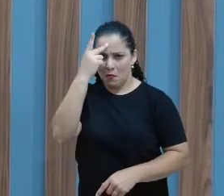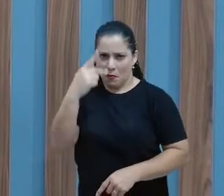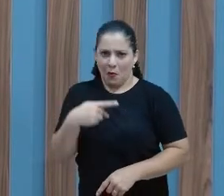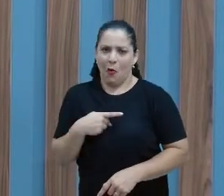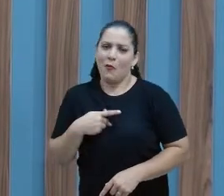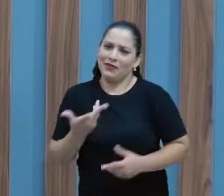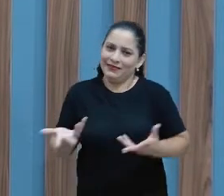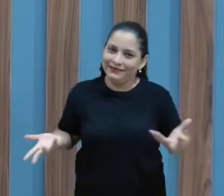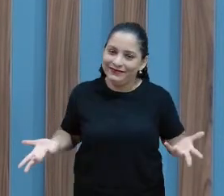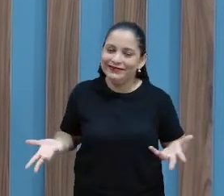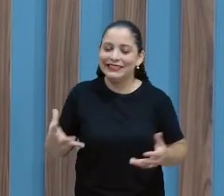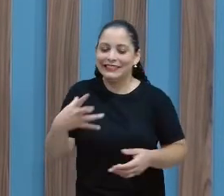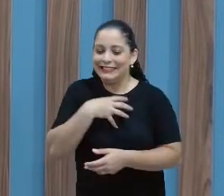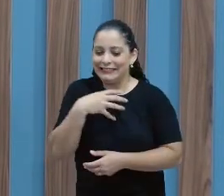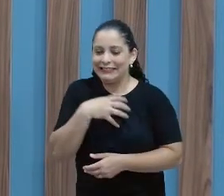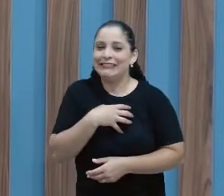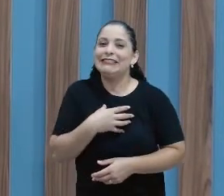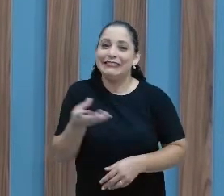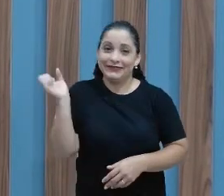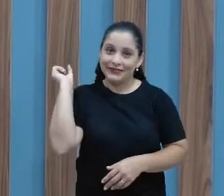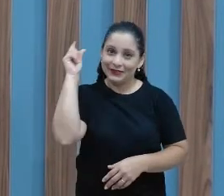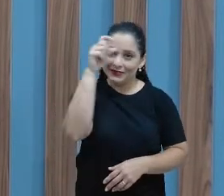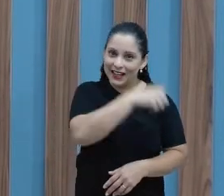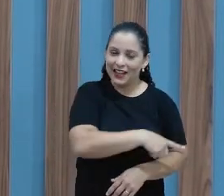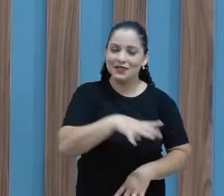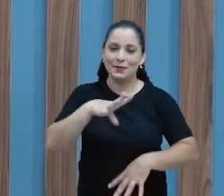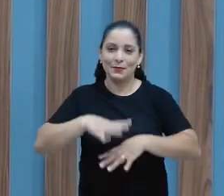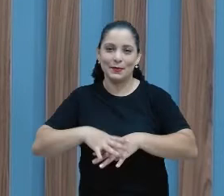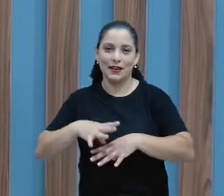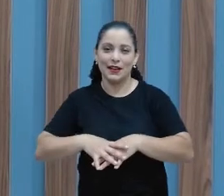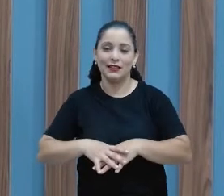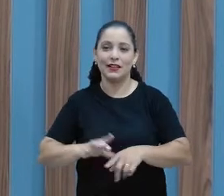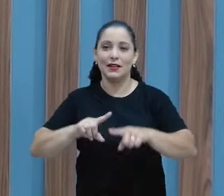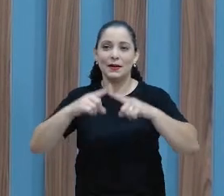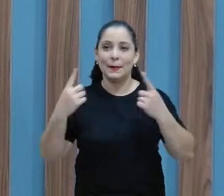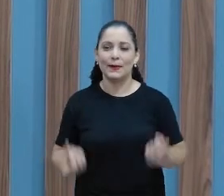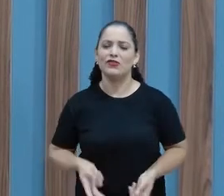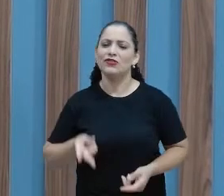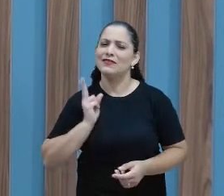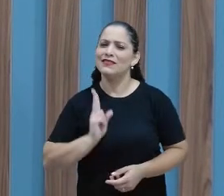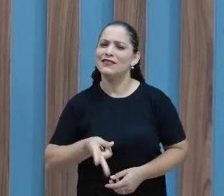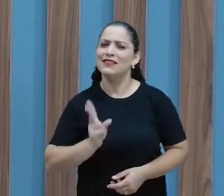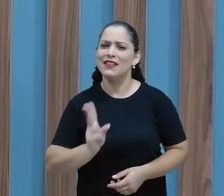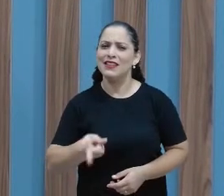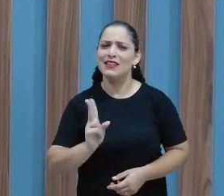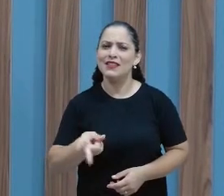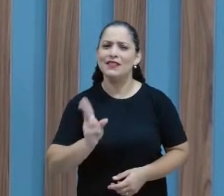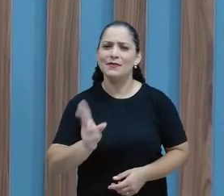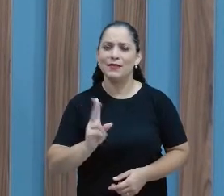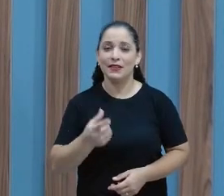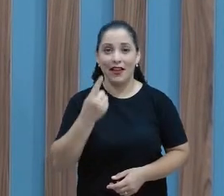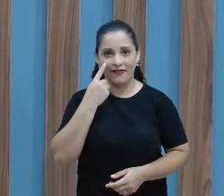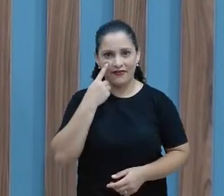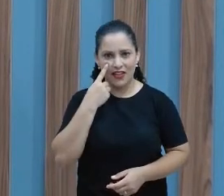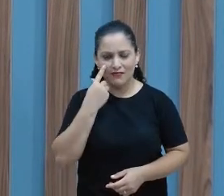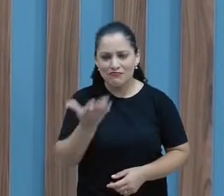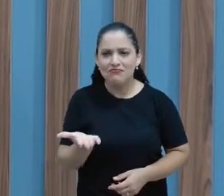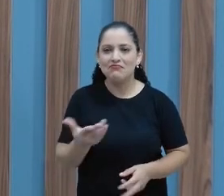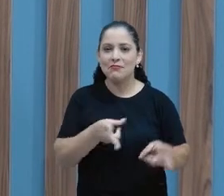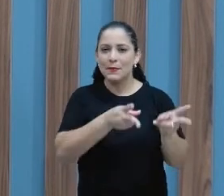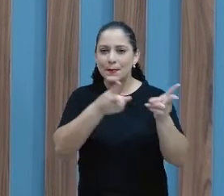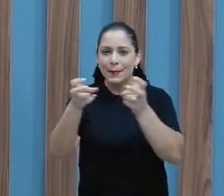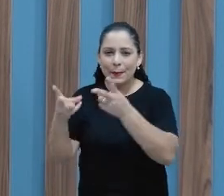Só minha, em matemática. Mas cada vez que eu vejo, eu estou vendo de uma outra